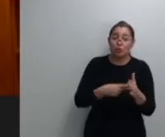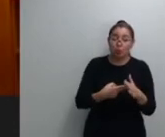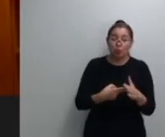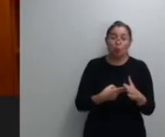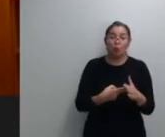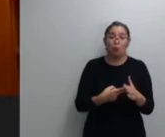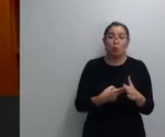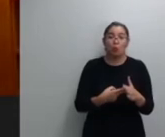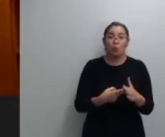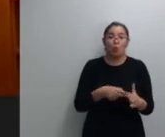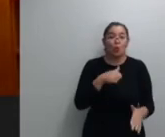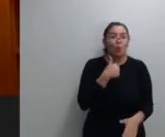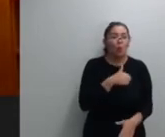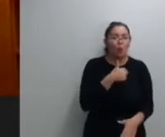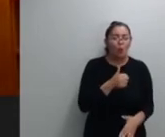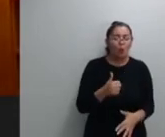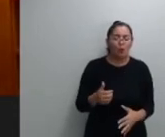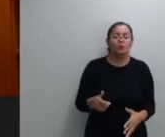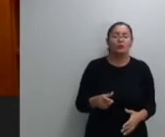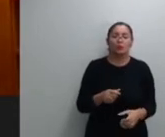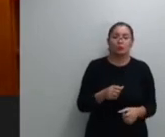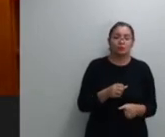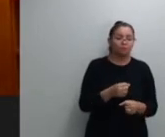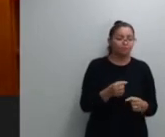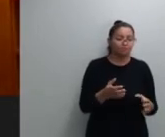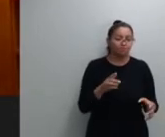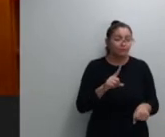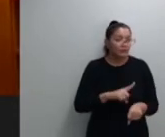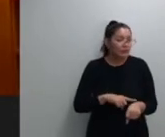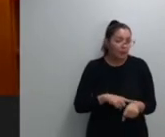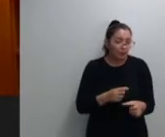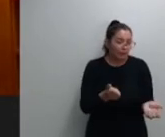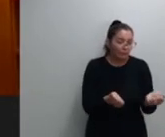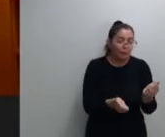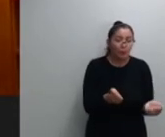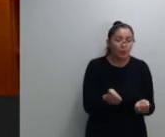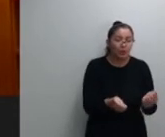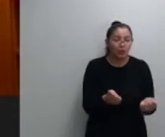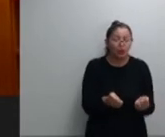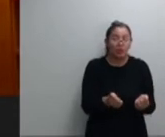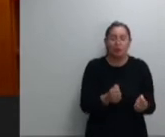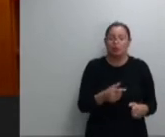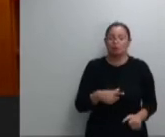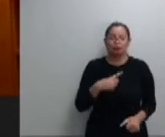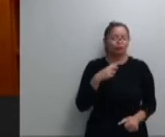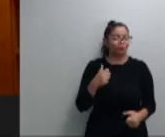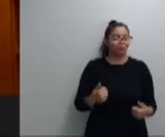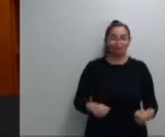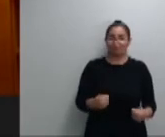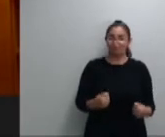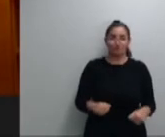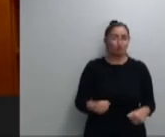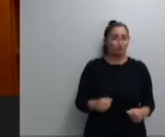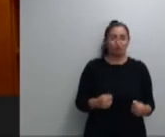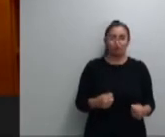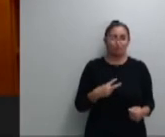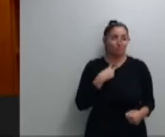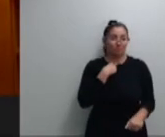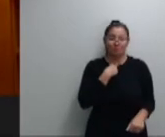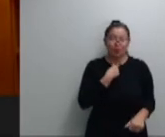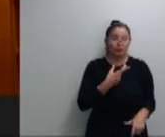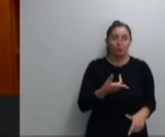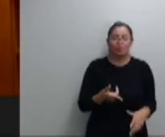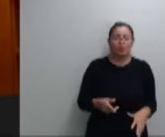período com aquele carro. Eles não podem vender. Se eles forem vender, se eles forem alienar o carro antes de terminar aquele